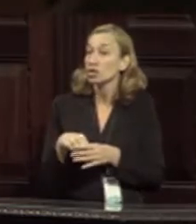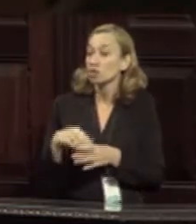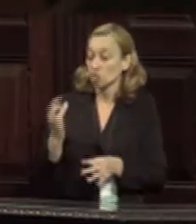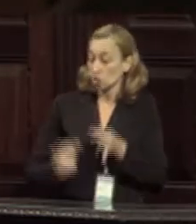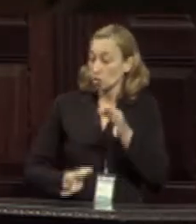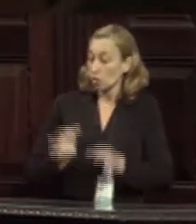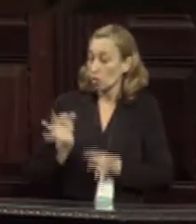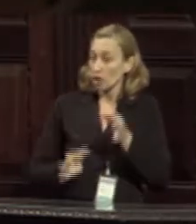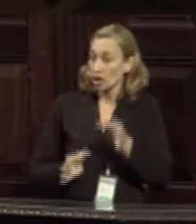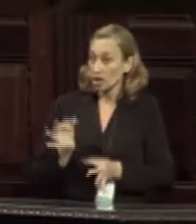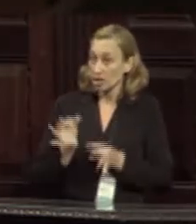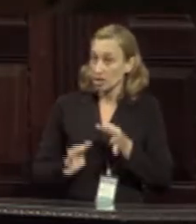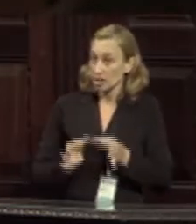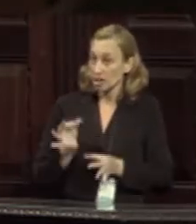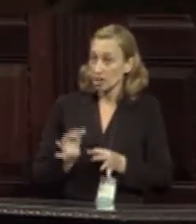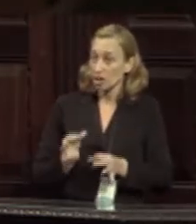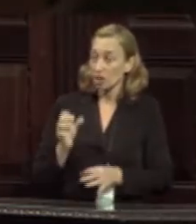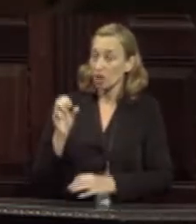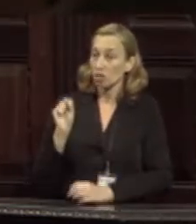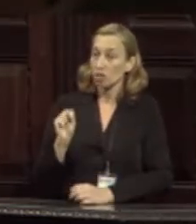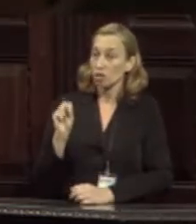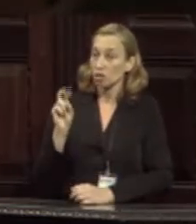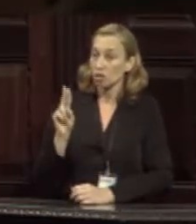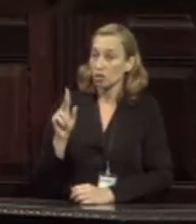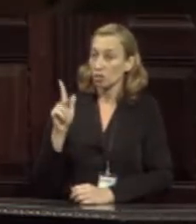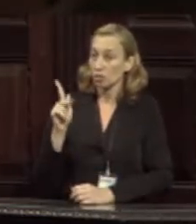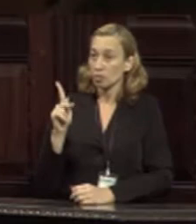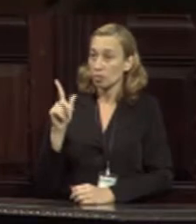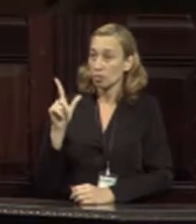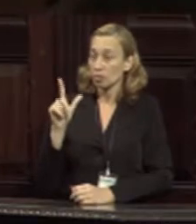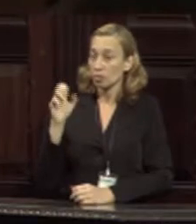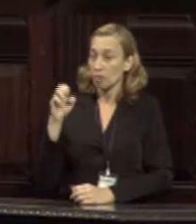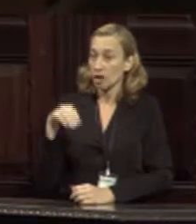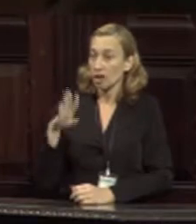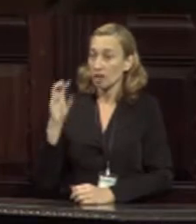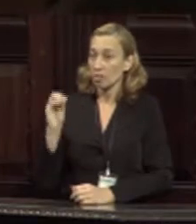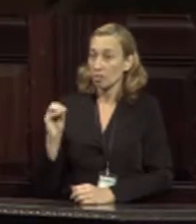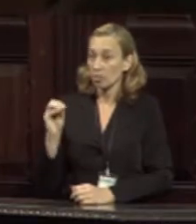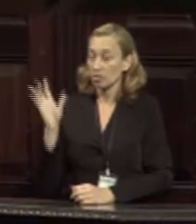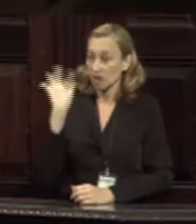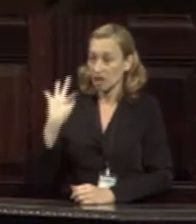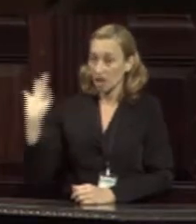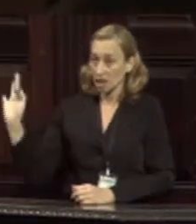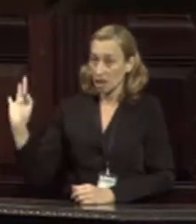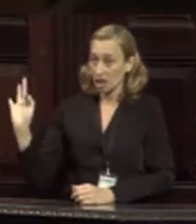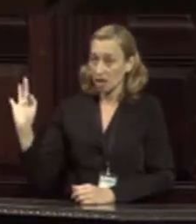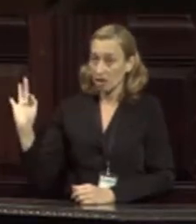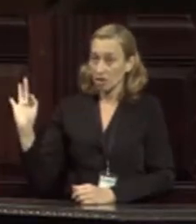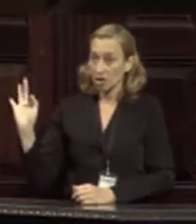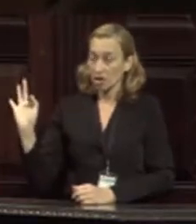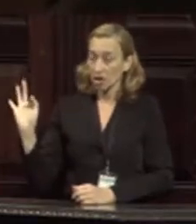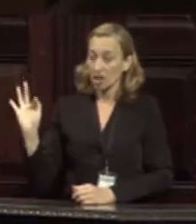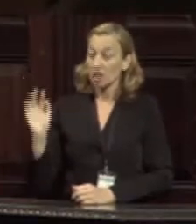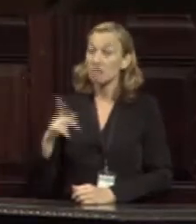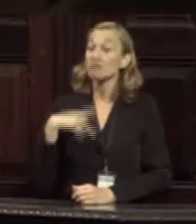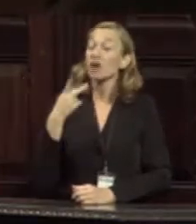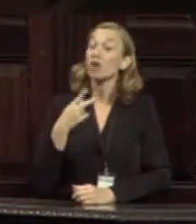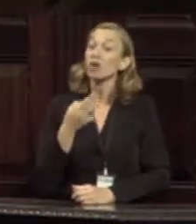Tribunal Federal e decidiu a favor da Petrobras. Como ele, representante da